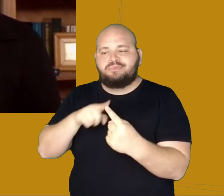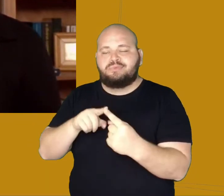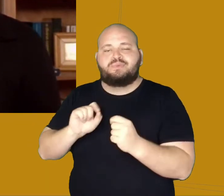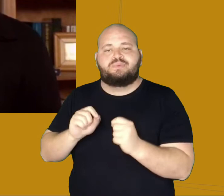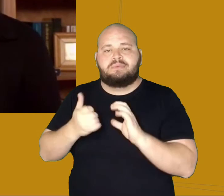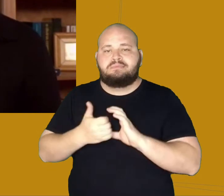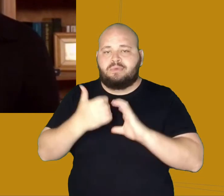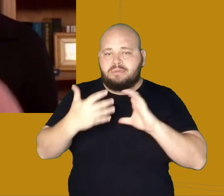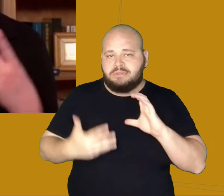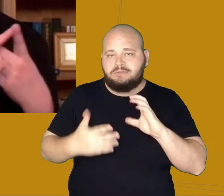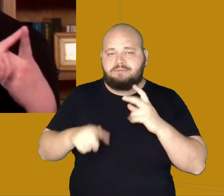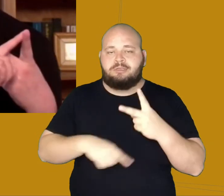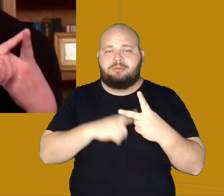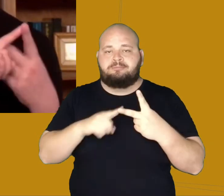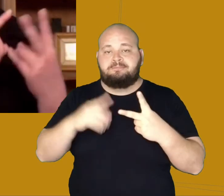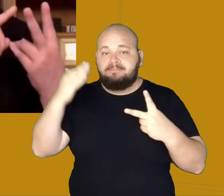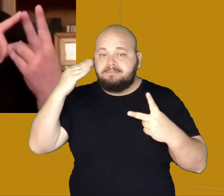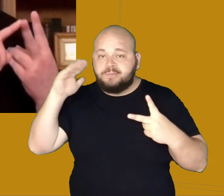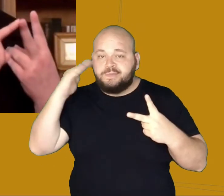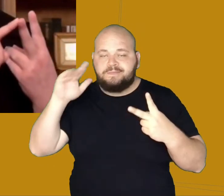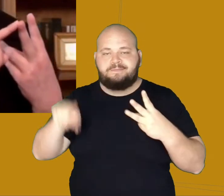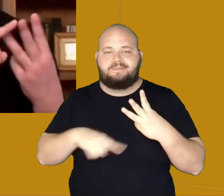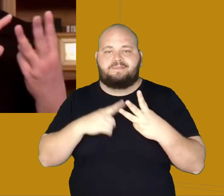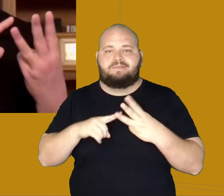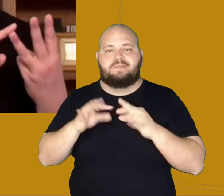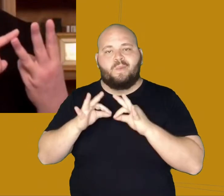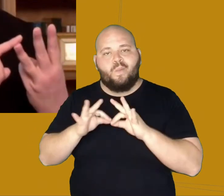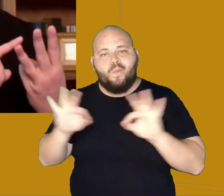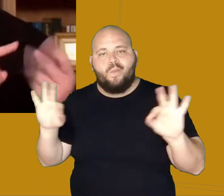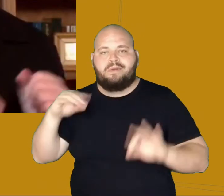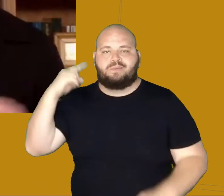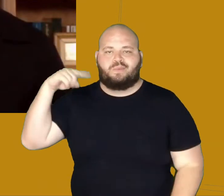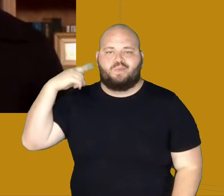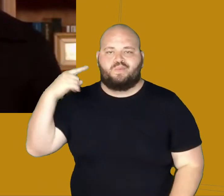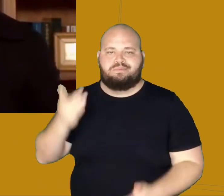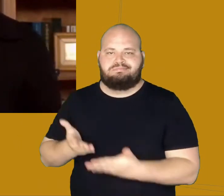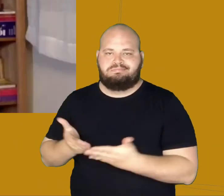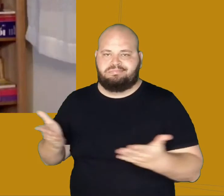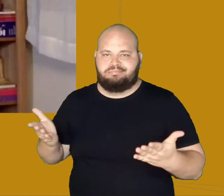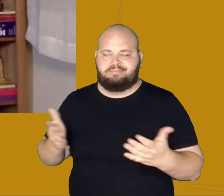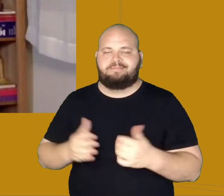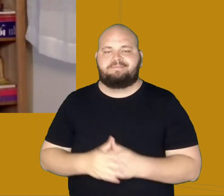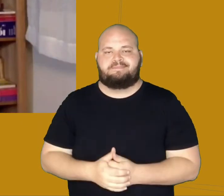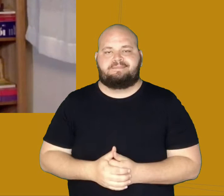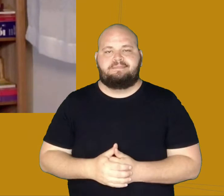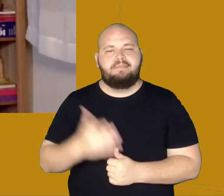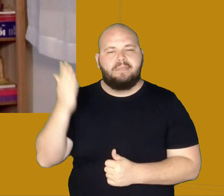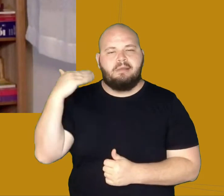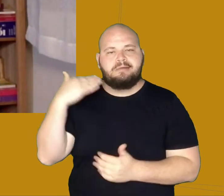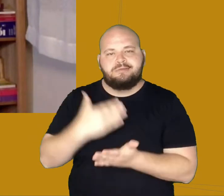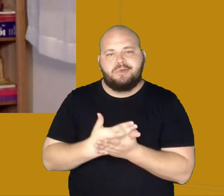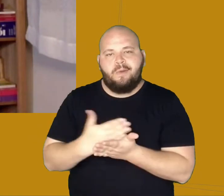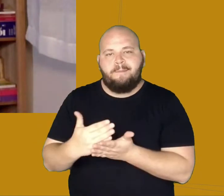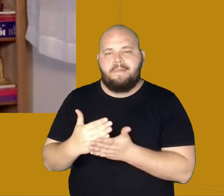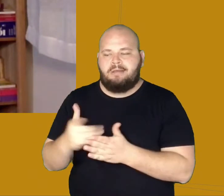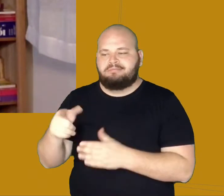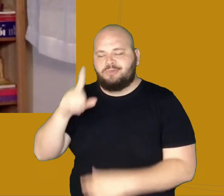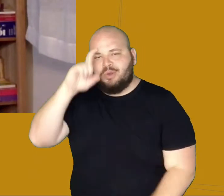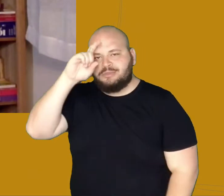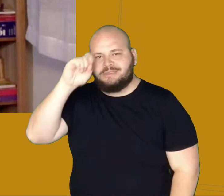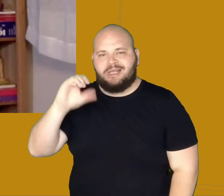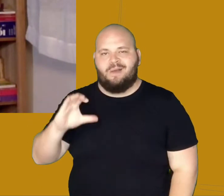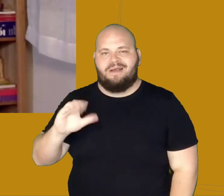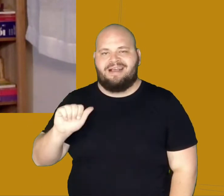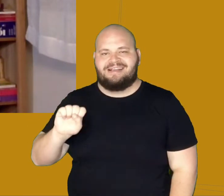com o objetivo de classificar, entender e curar a loucura. Inicialmente, tudo vai bem na